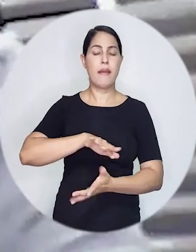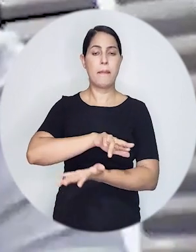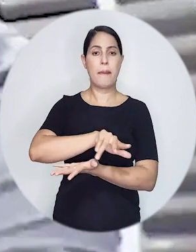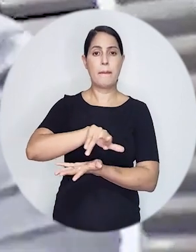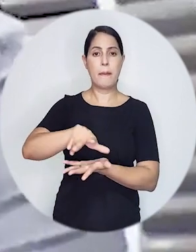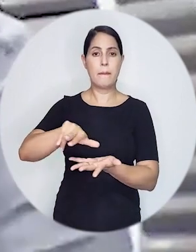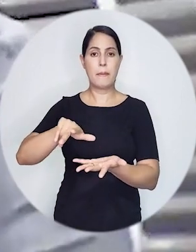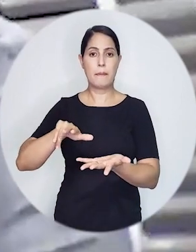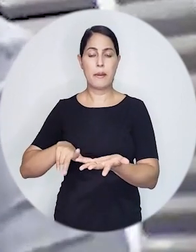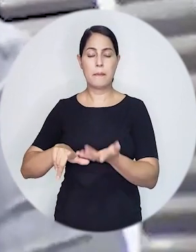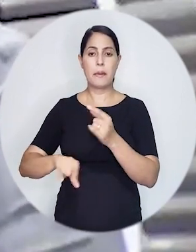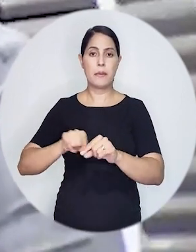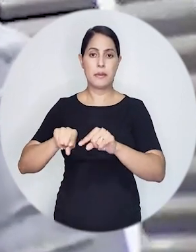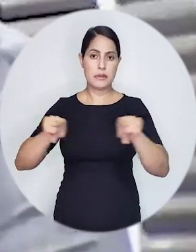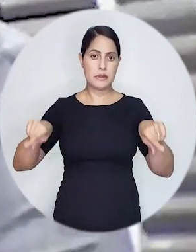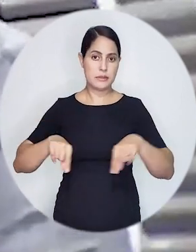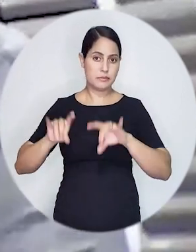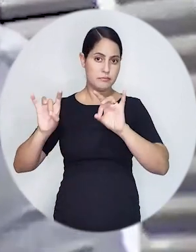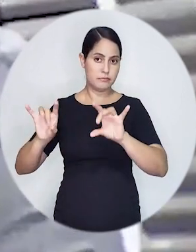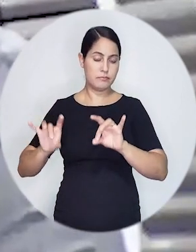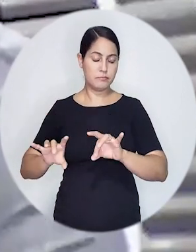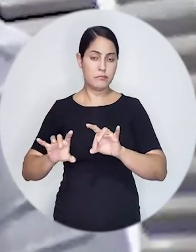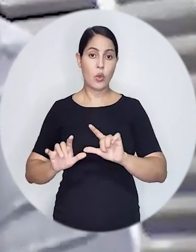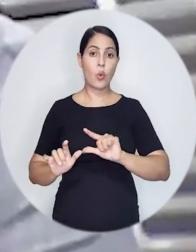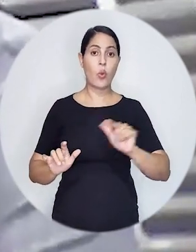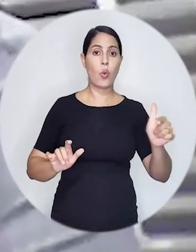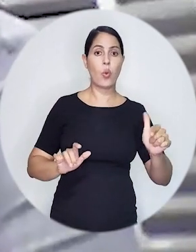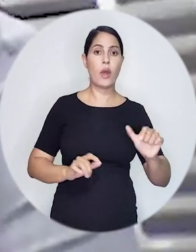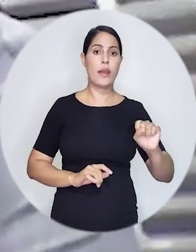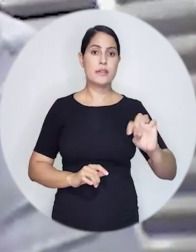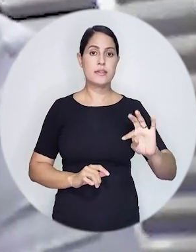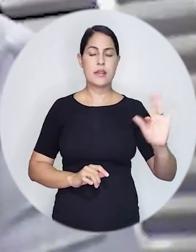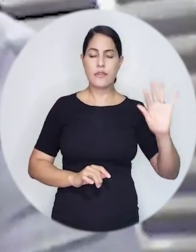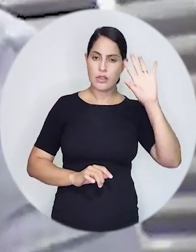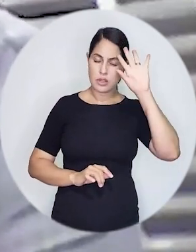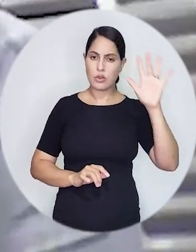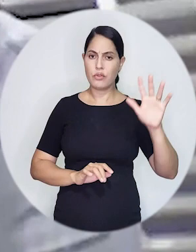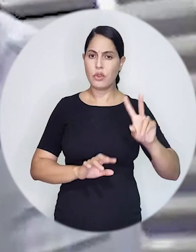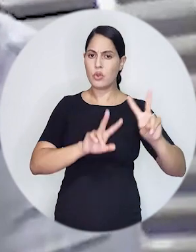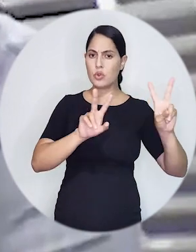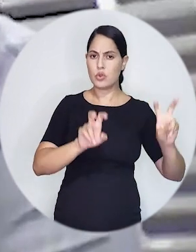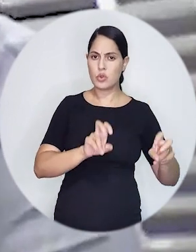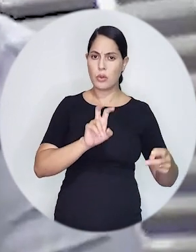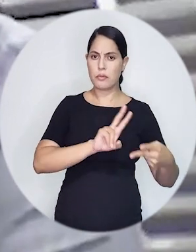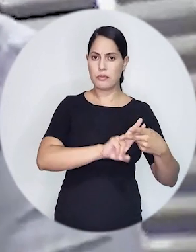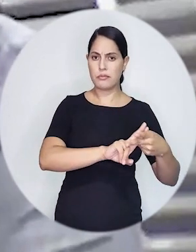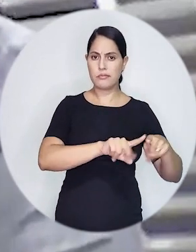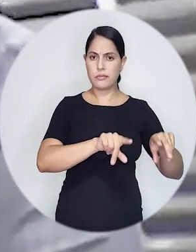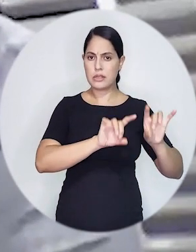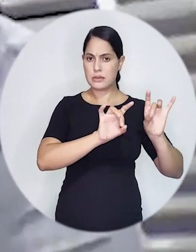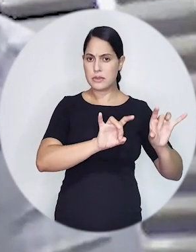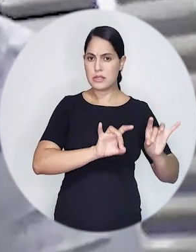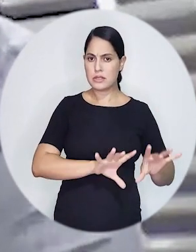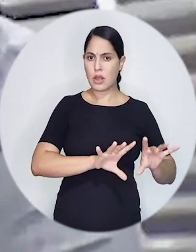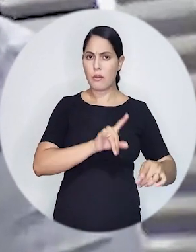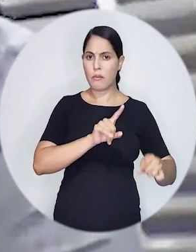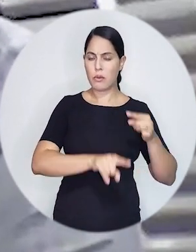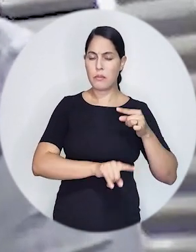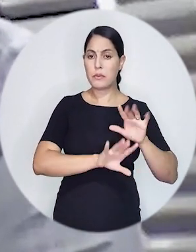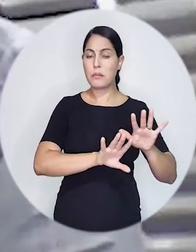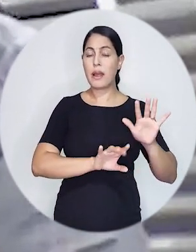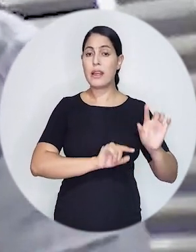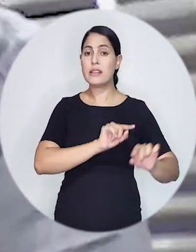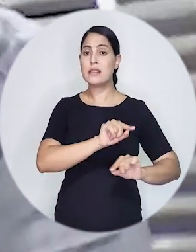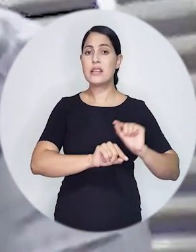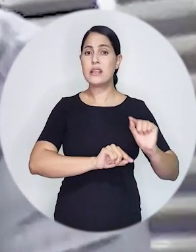diversa daquela que está no Código de Processo Penal, que foi declarada inconstitucional. Significa dizer que não se trata de um privilégio da